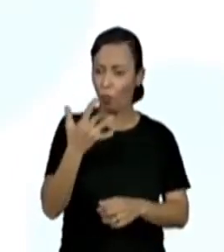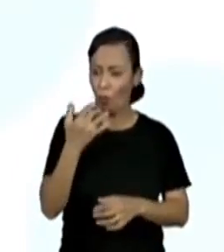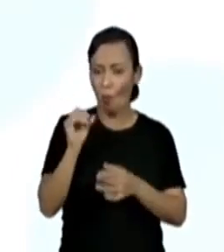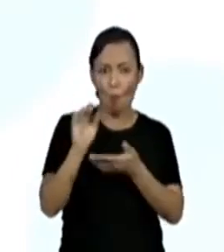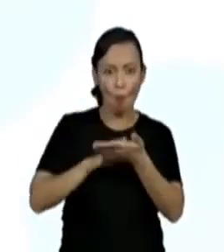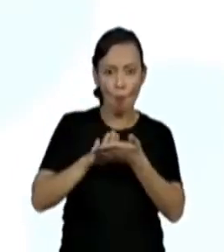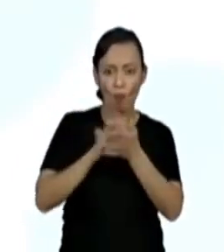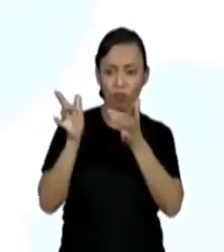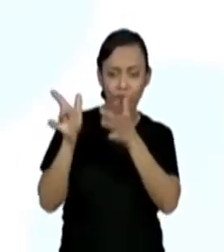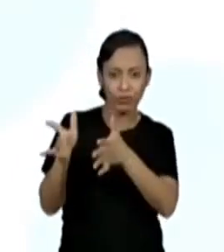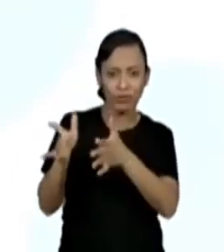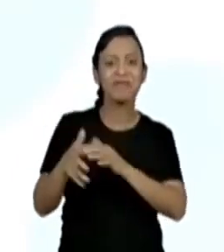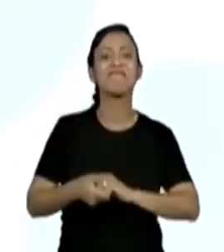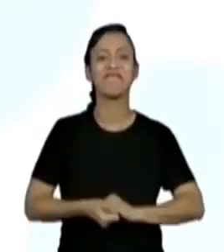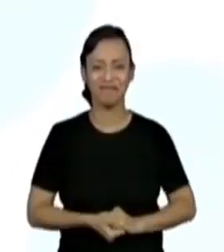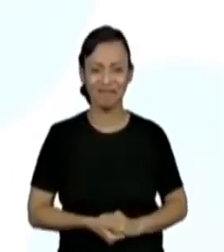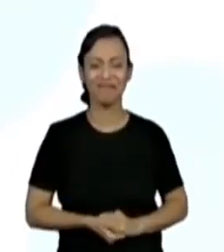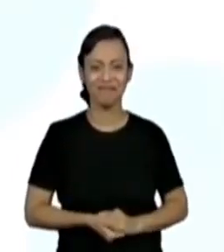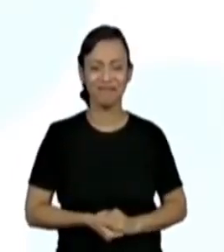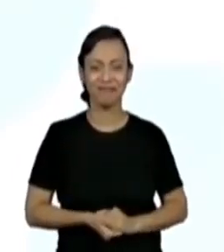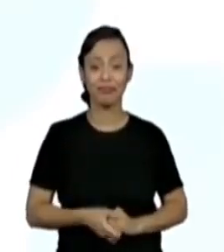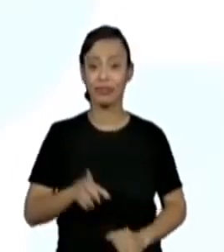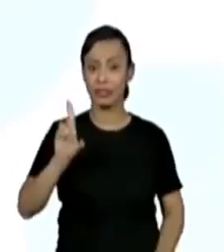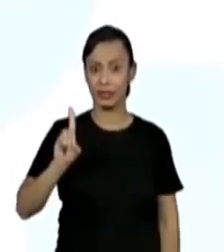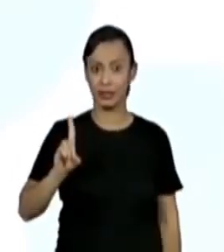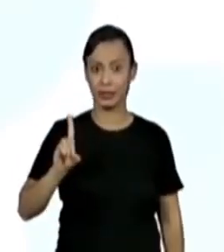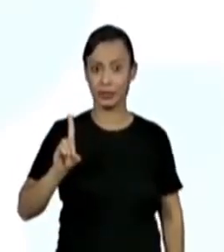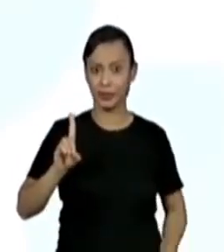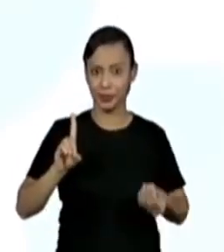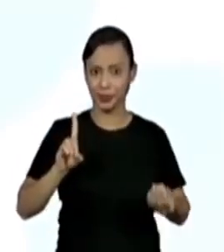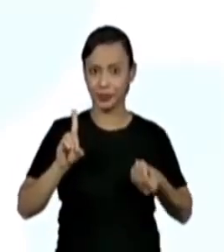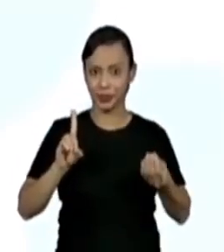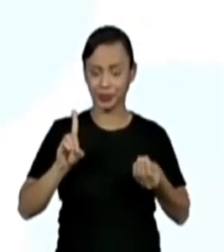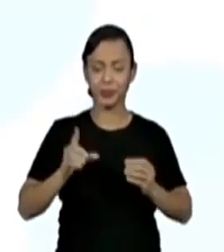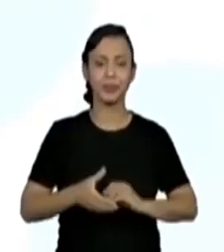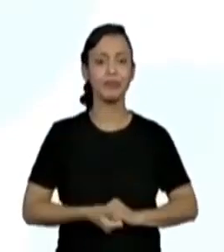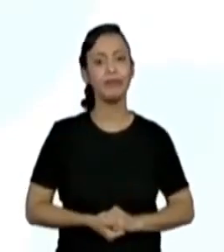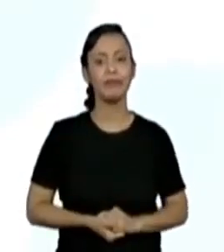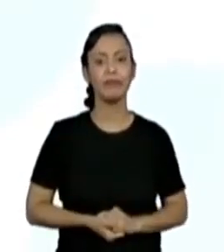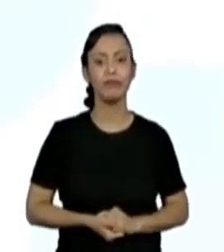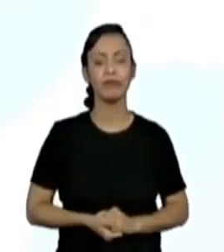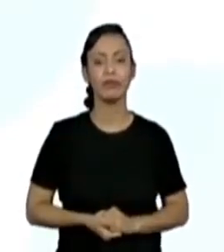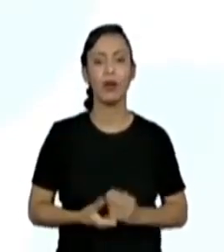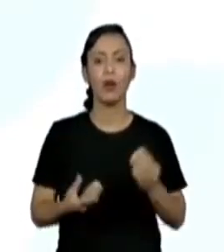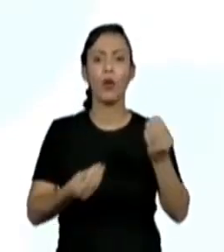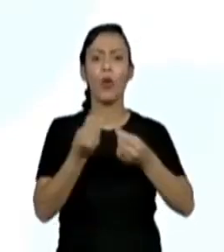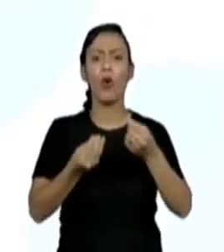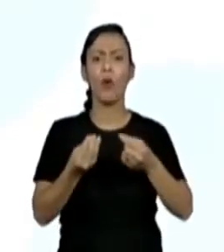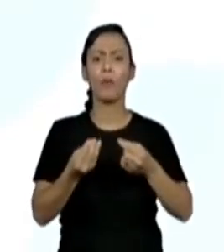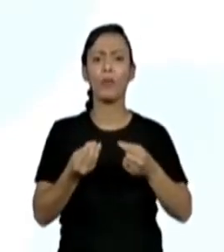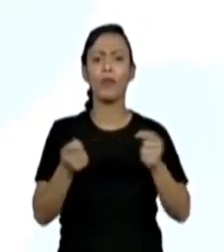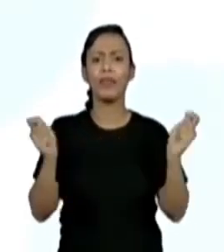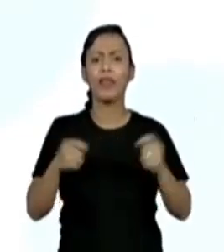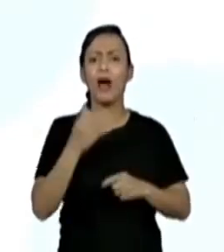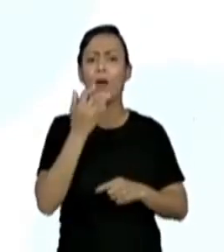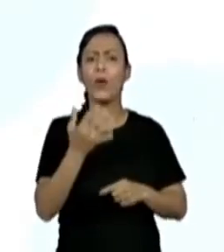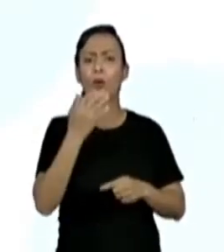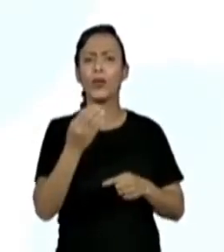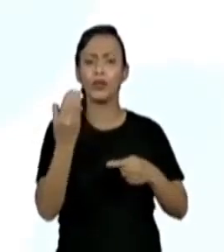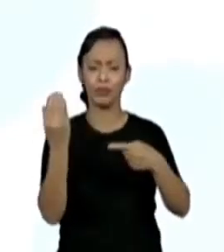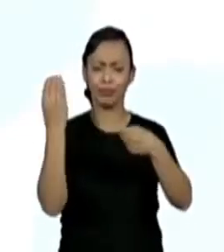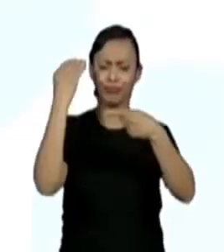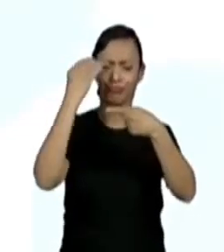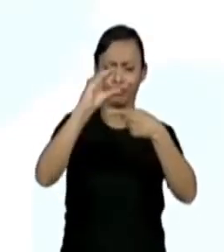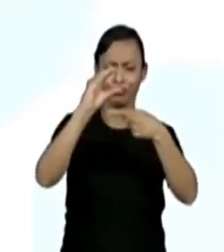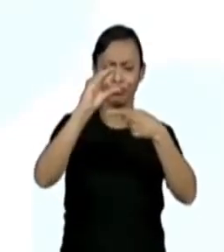resposta letra D escreva a fração que representa a parte colorida